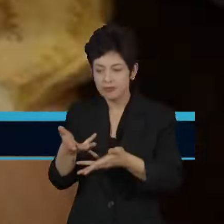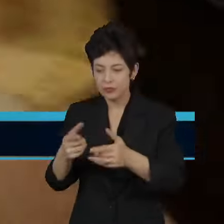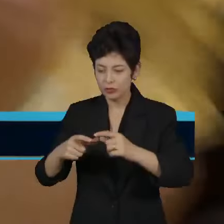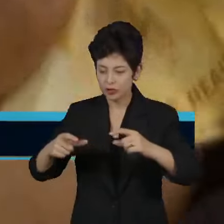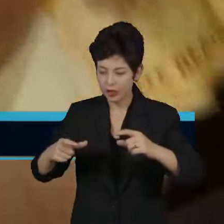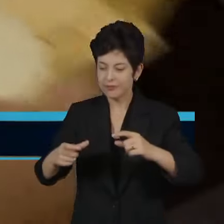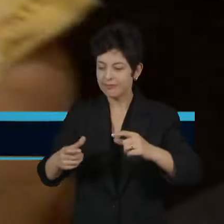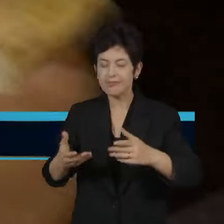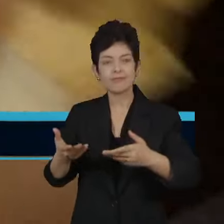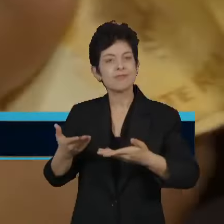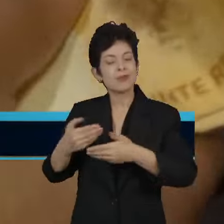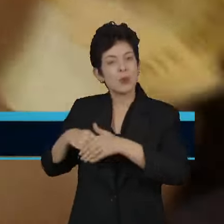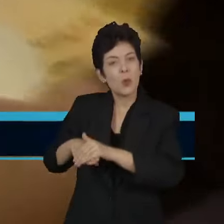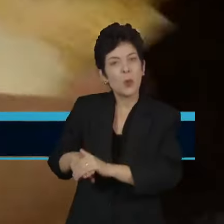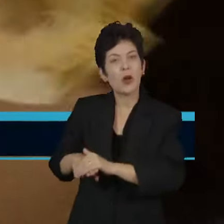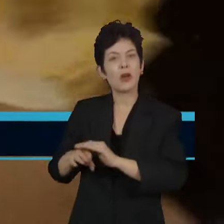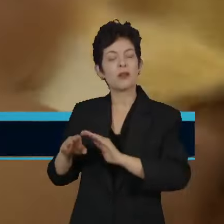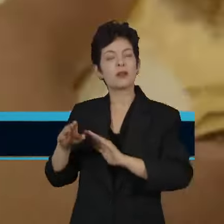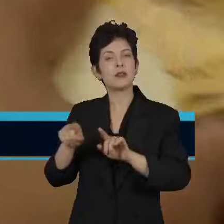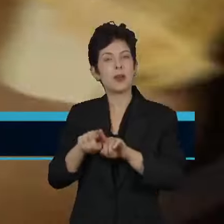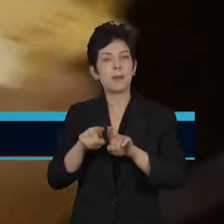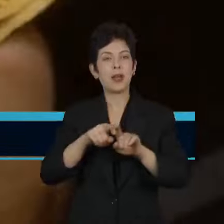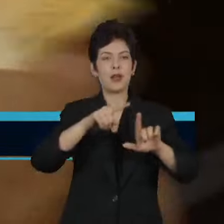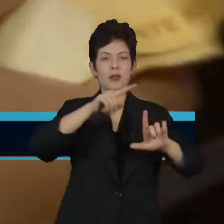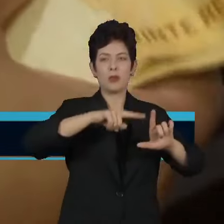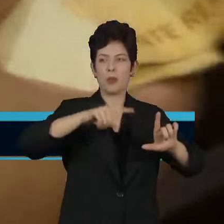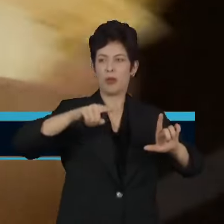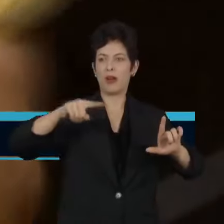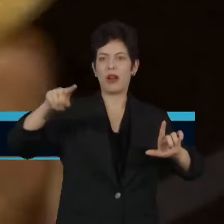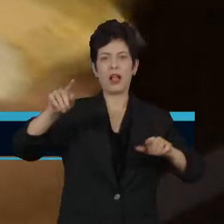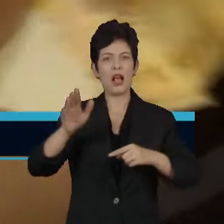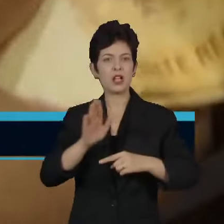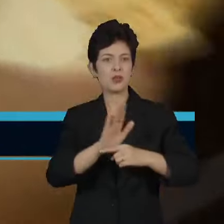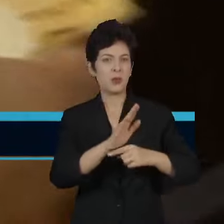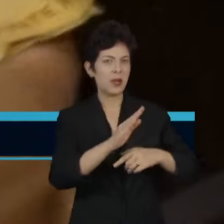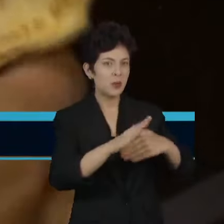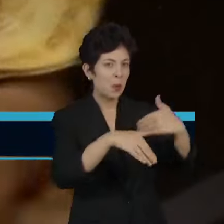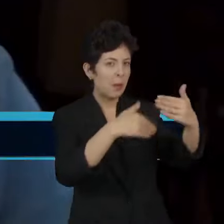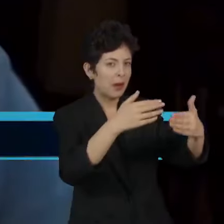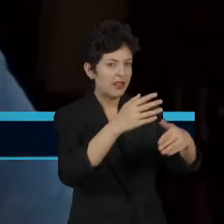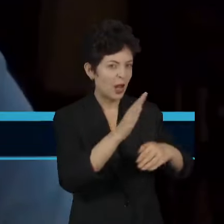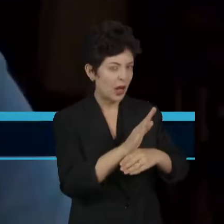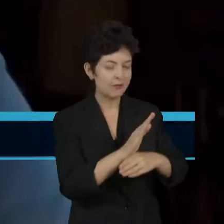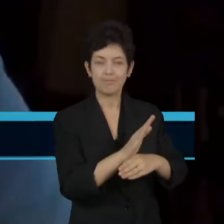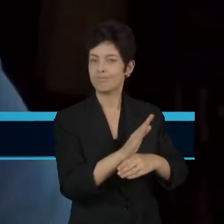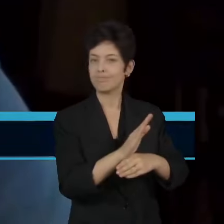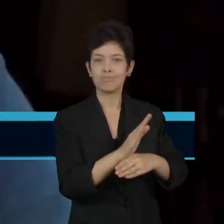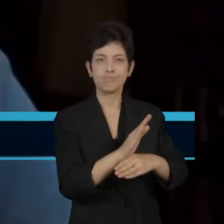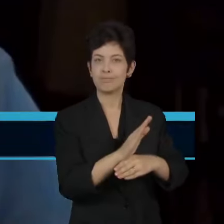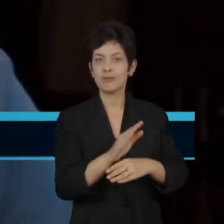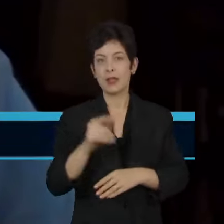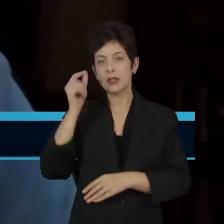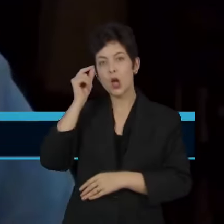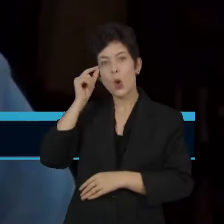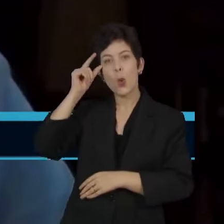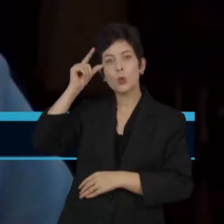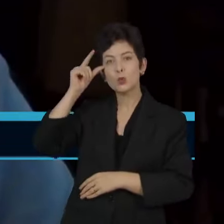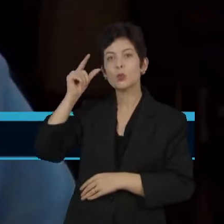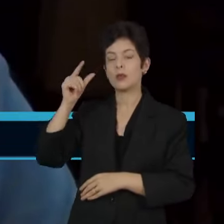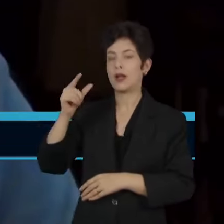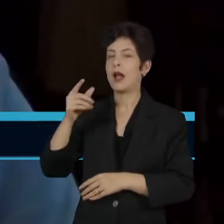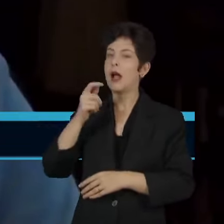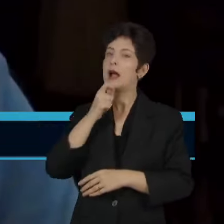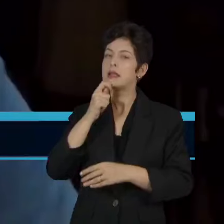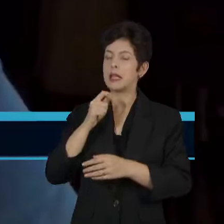dinheiro e sepultou a ideia de que contribuía para o desenvolvimento econômico essa cultura ainda se encontra talvez na